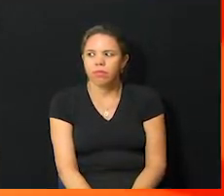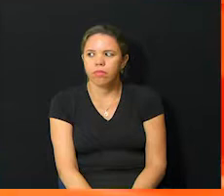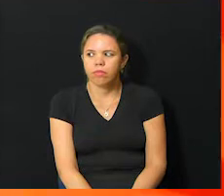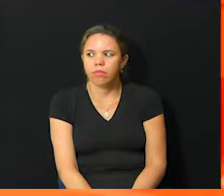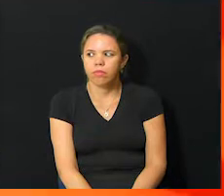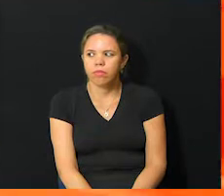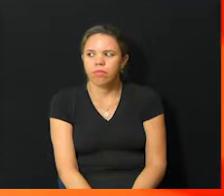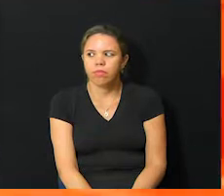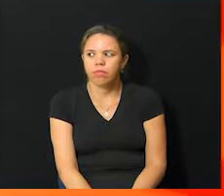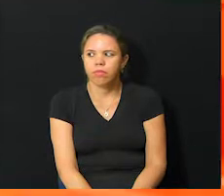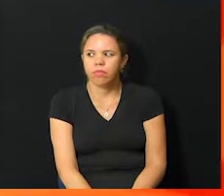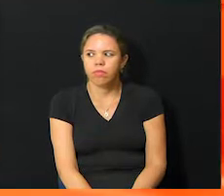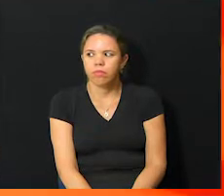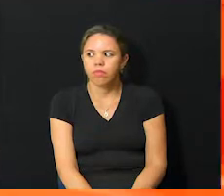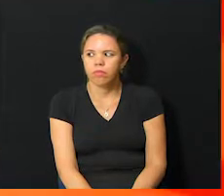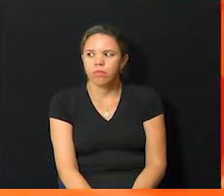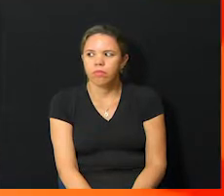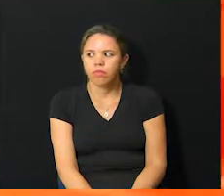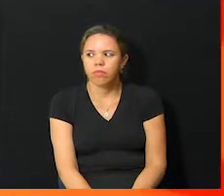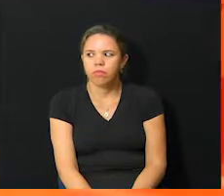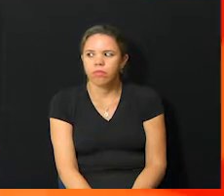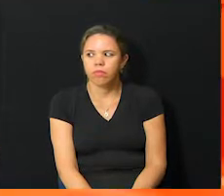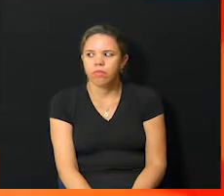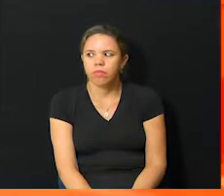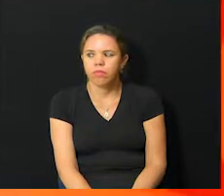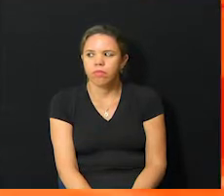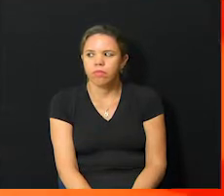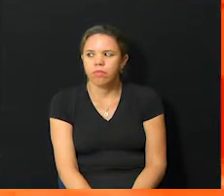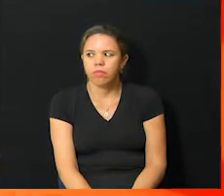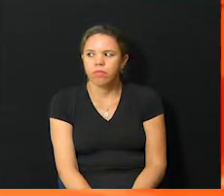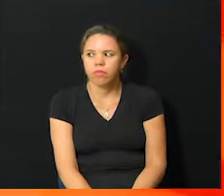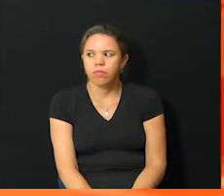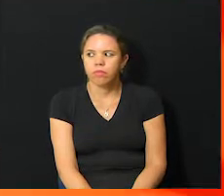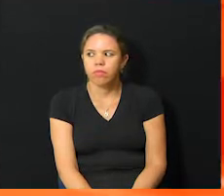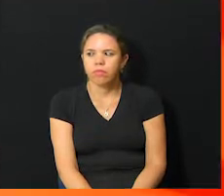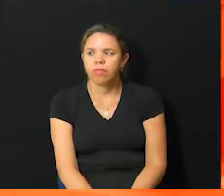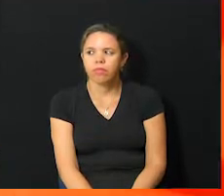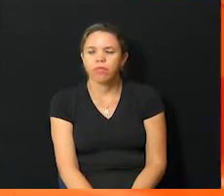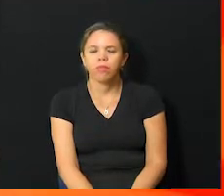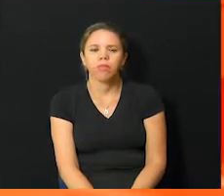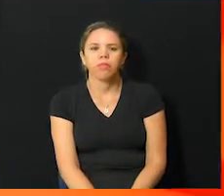paralelos nos unem.